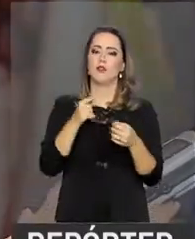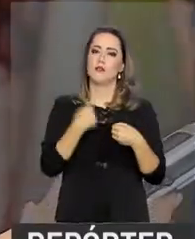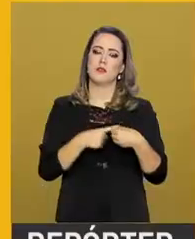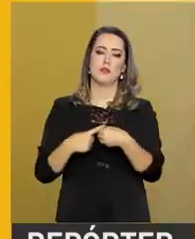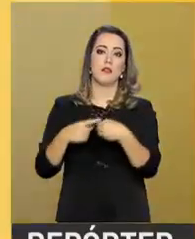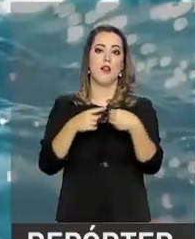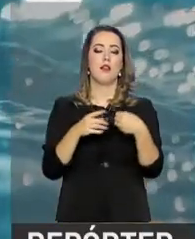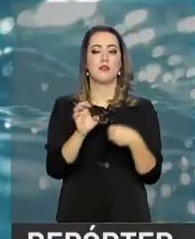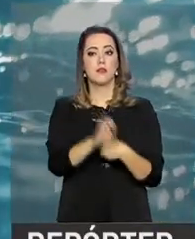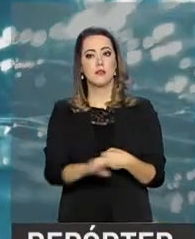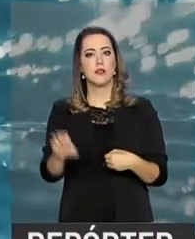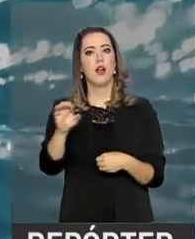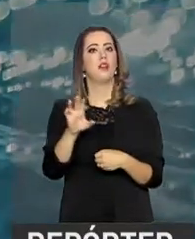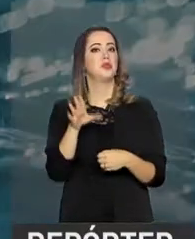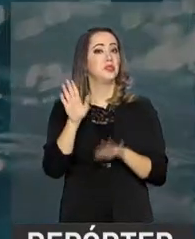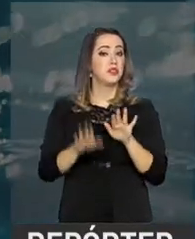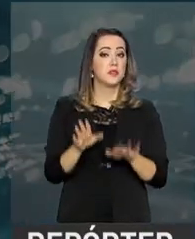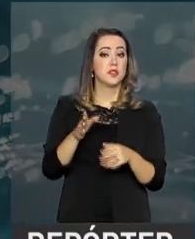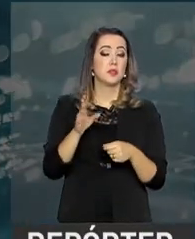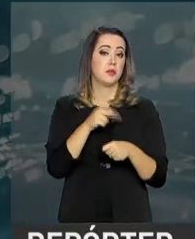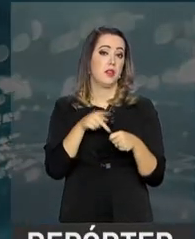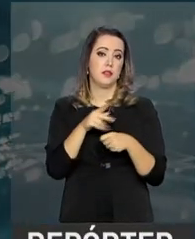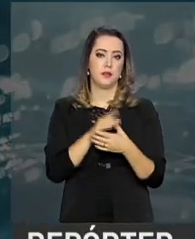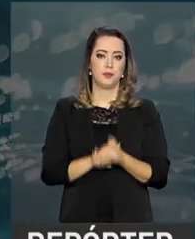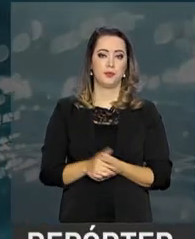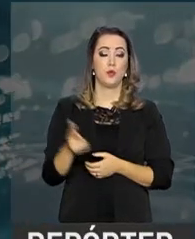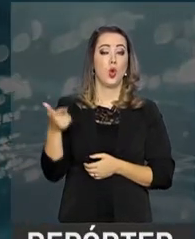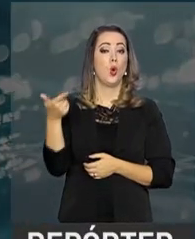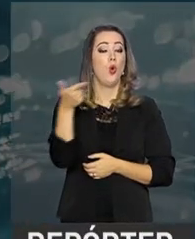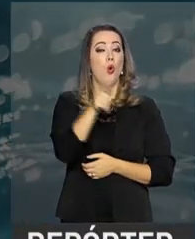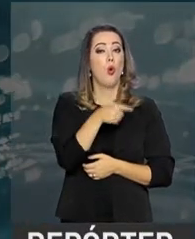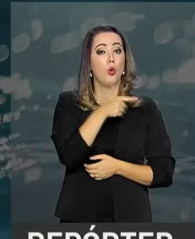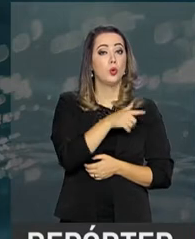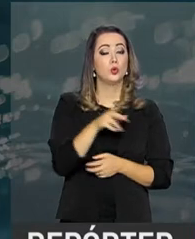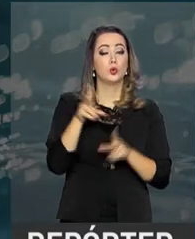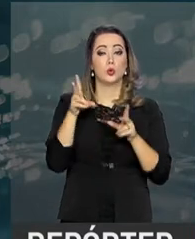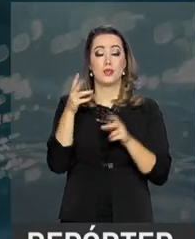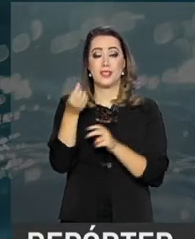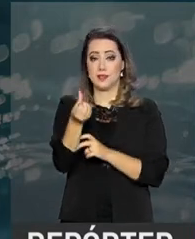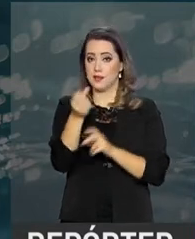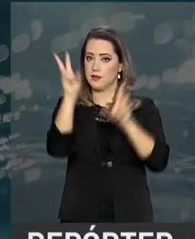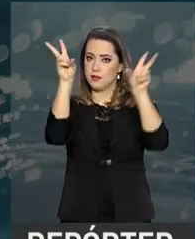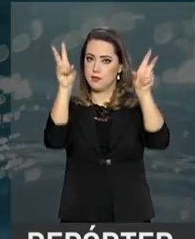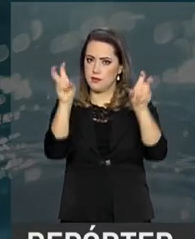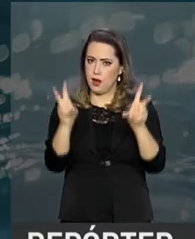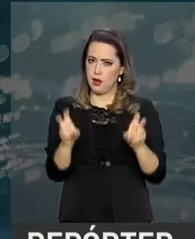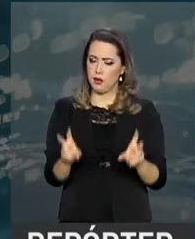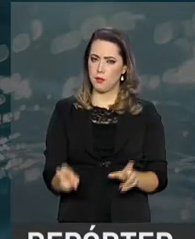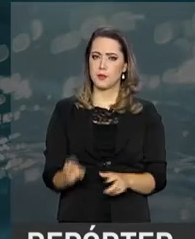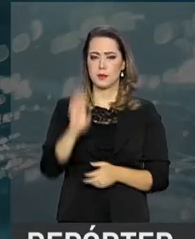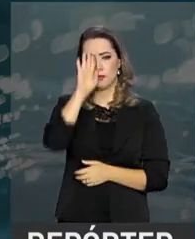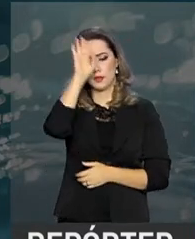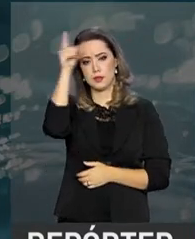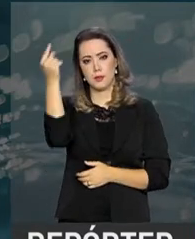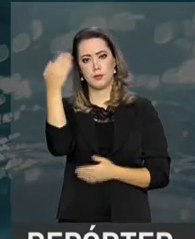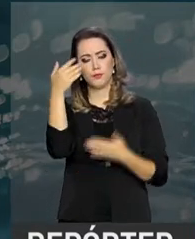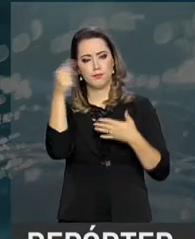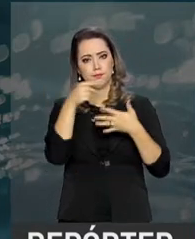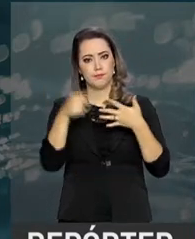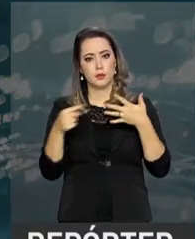países o tema geral vai se relacionar com outros seis assuntos principais clima pessoas desenvolvimento